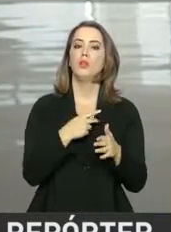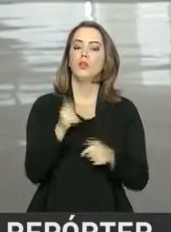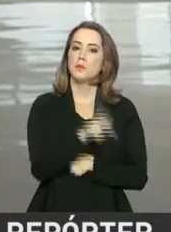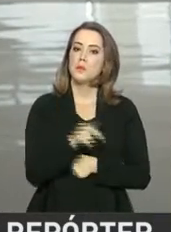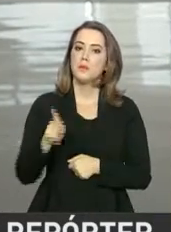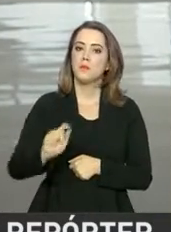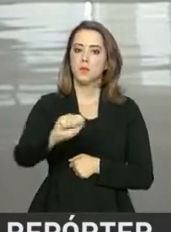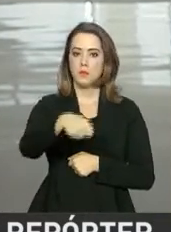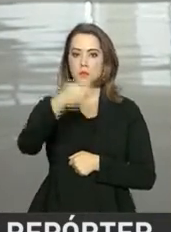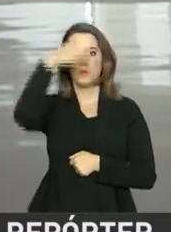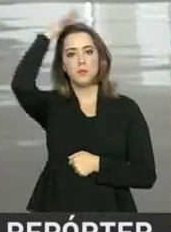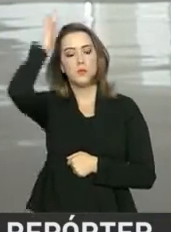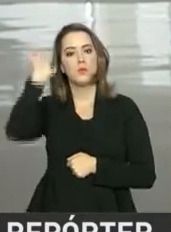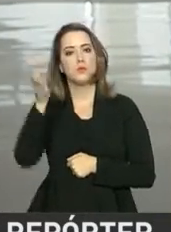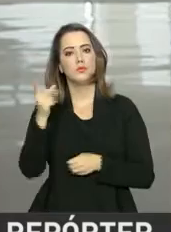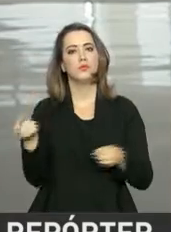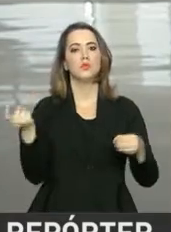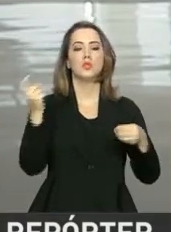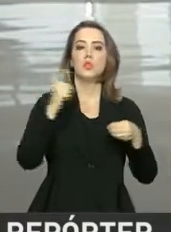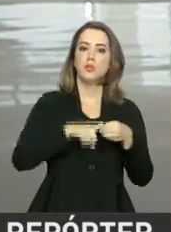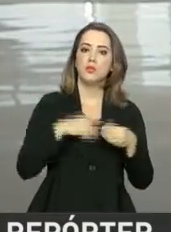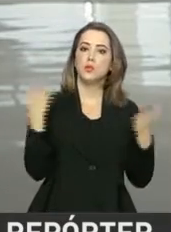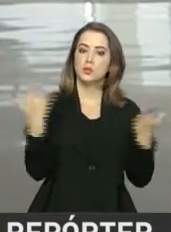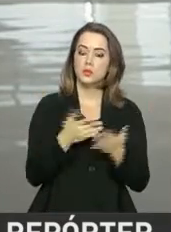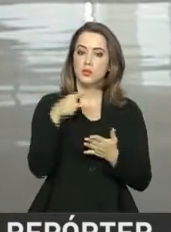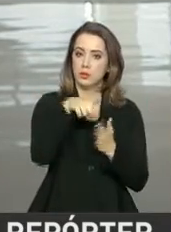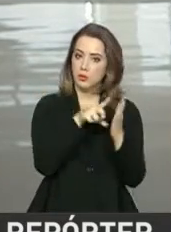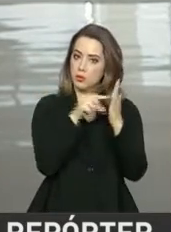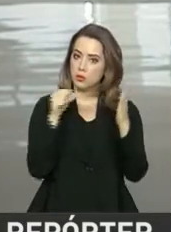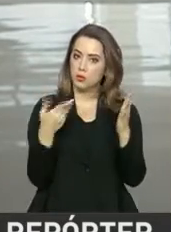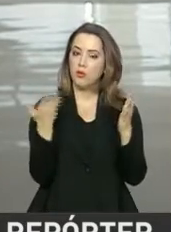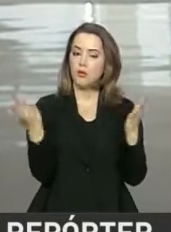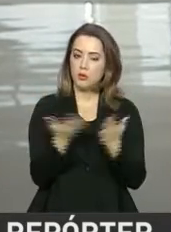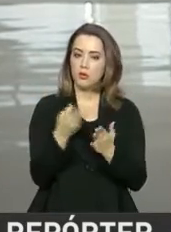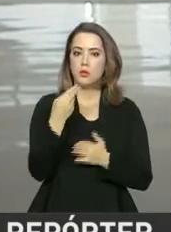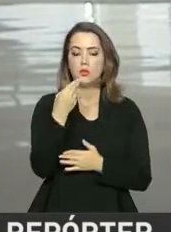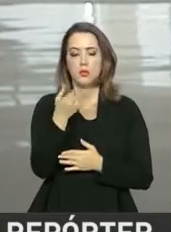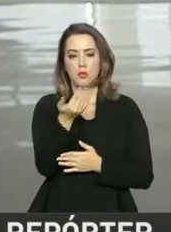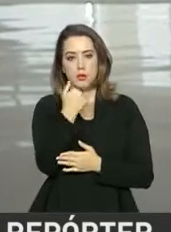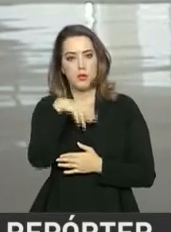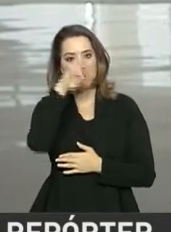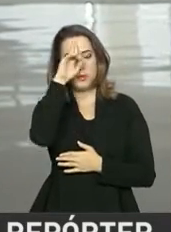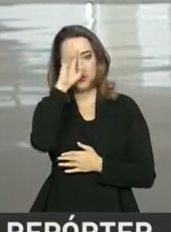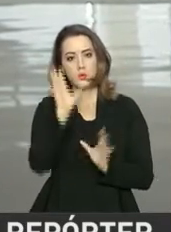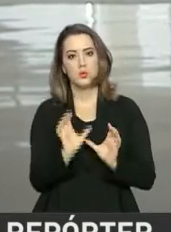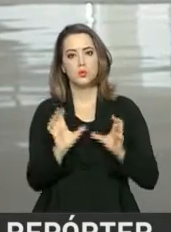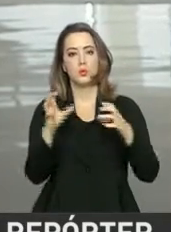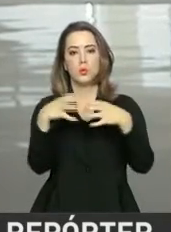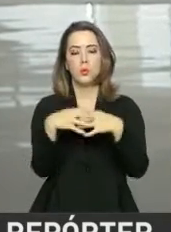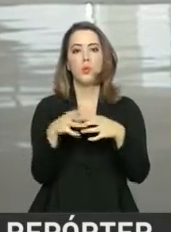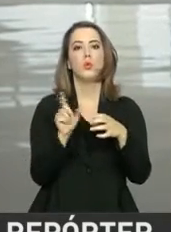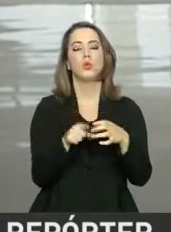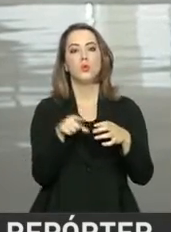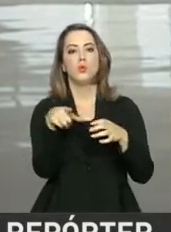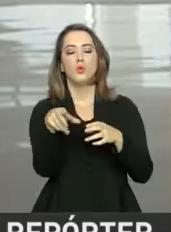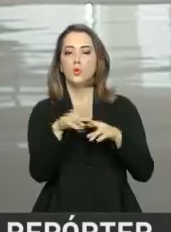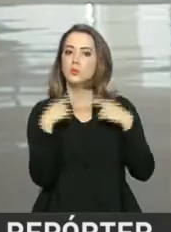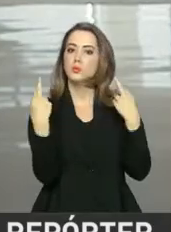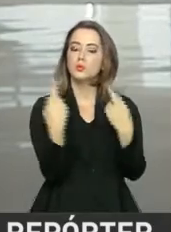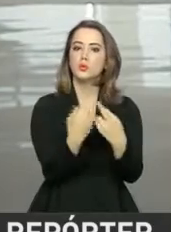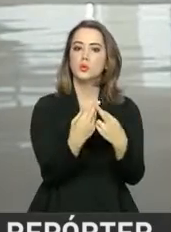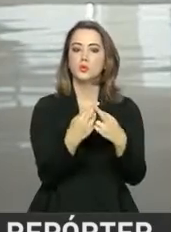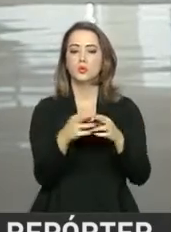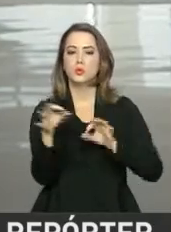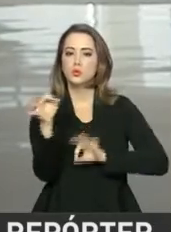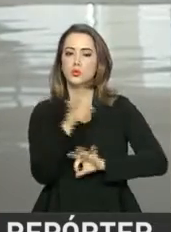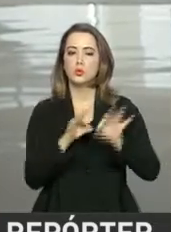está voltando ao Palácio do Planalto. Ele acabou de participar de um almoço da Frente Parlamentar da Agropecuária. É um